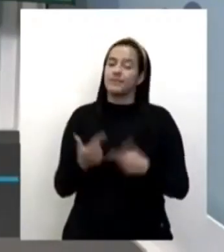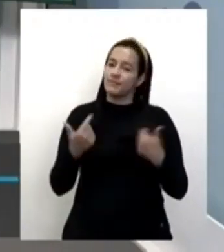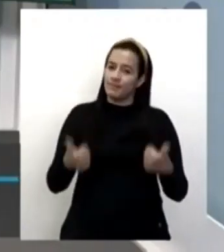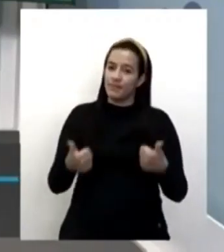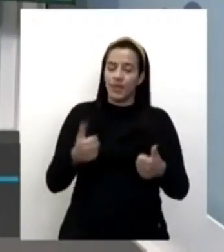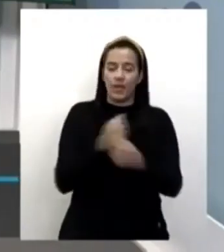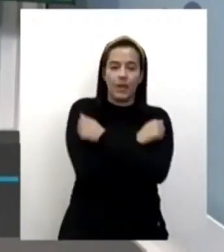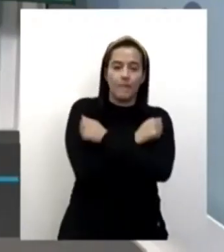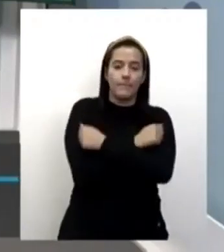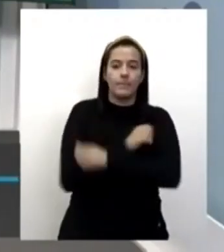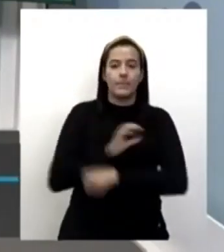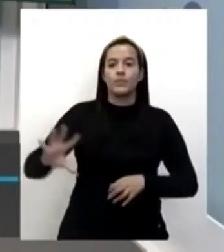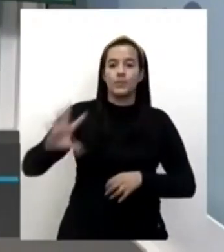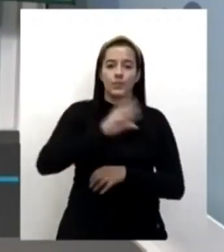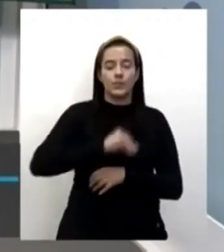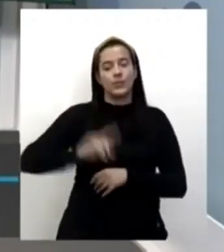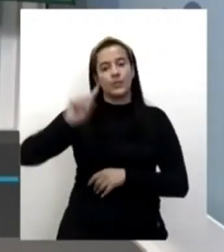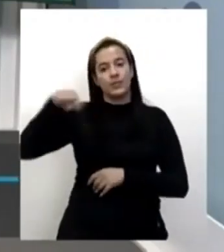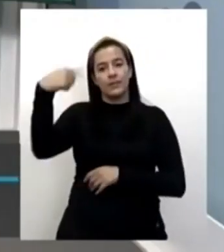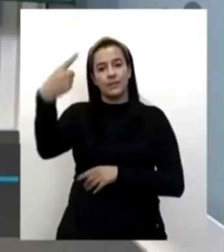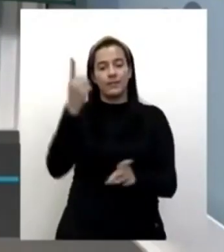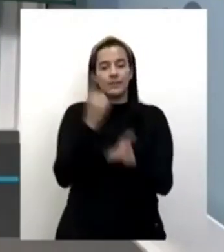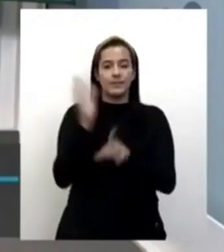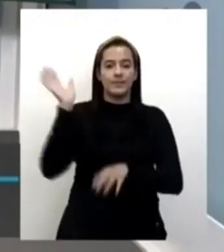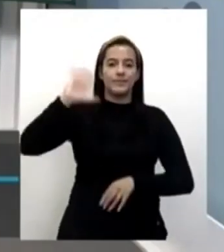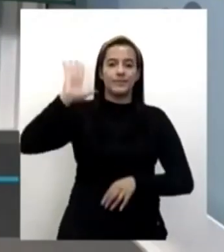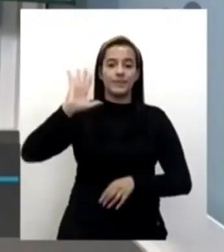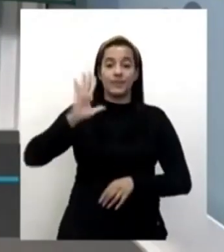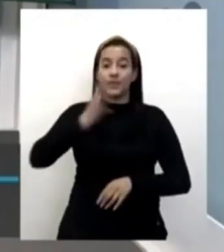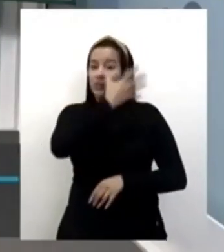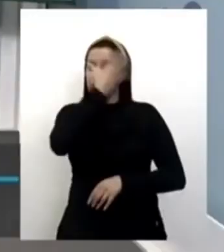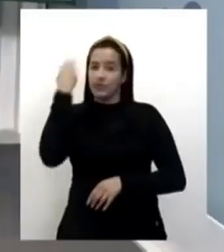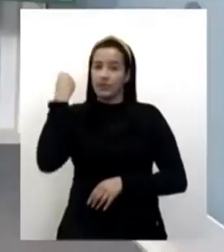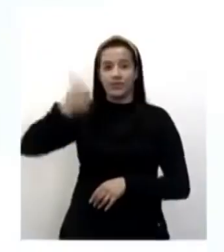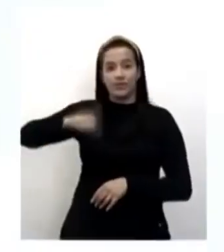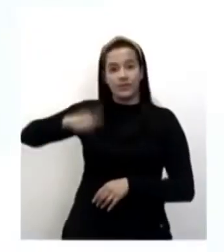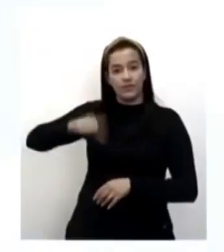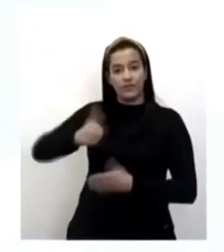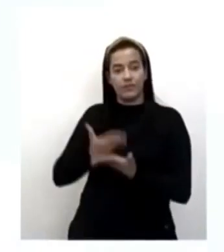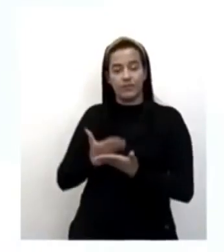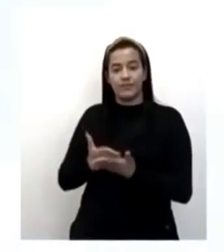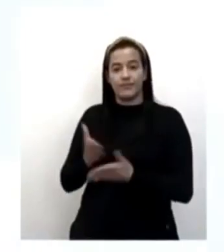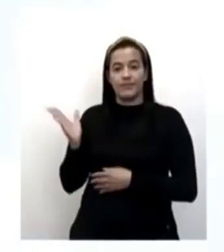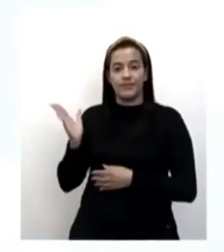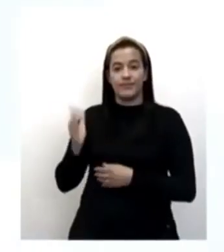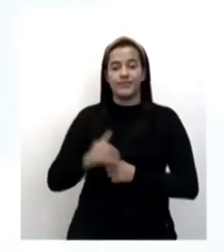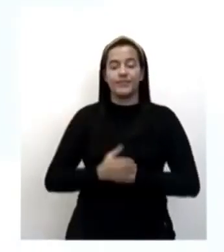abraço a todos. Até a próxima, pessoal. Tchau. Não esqueçam de avaliar a aula, hein, pessoal?